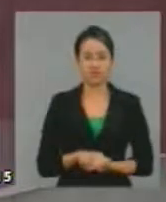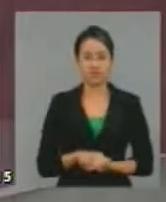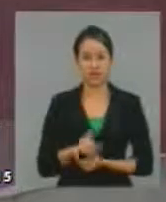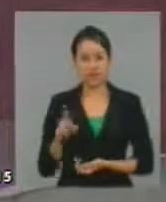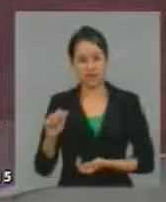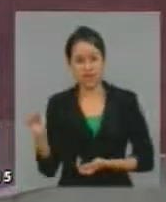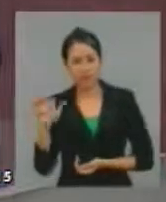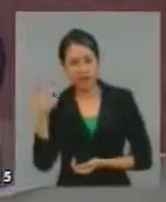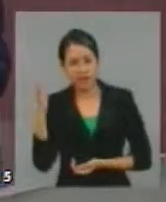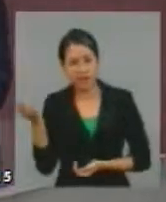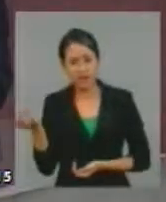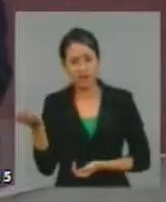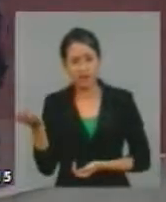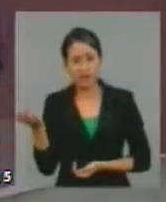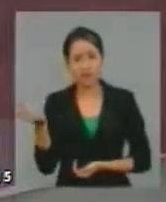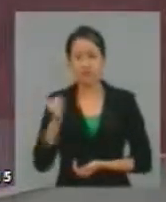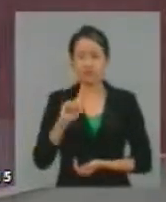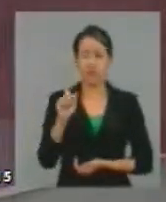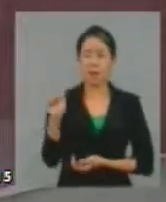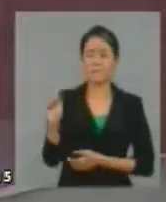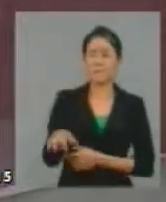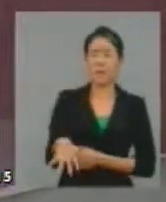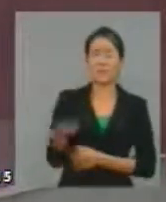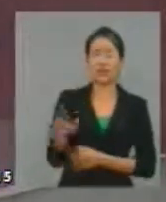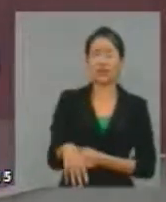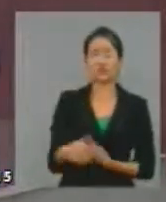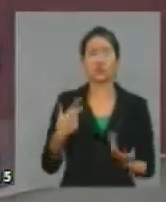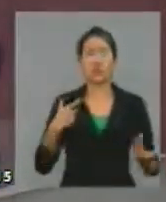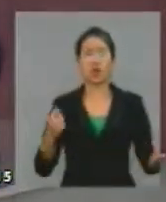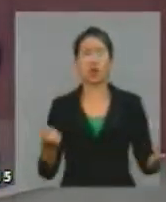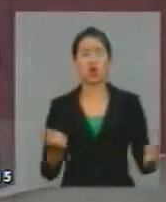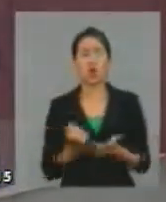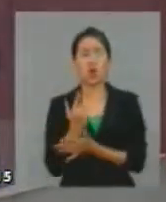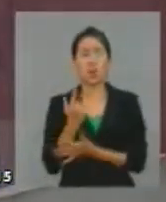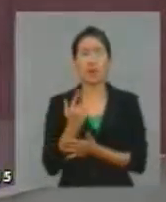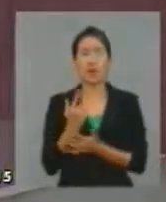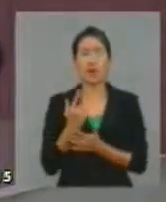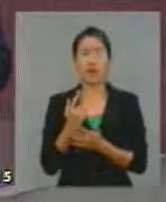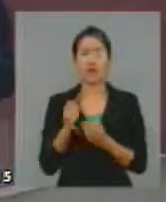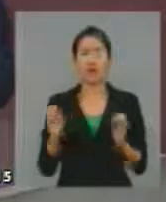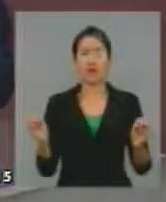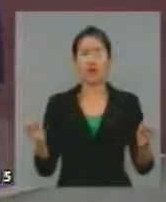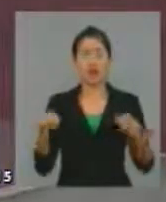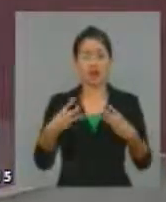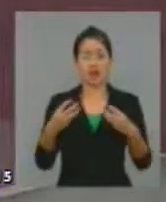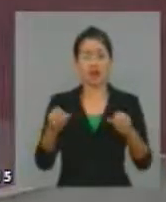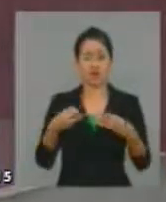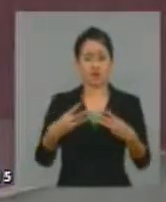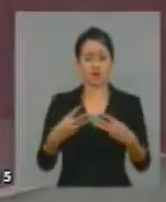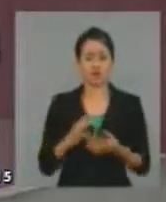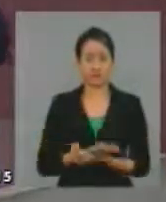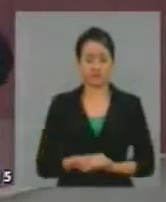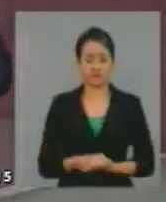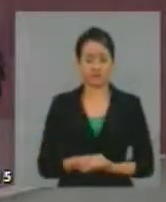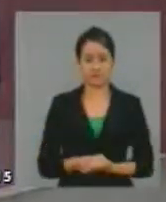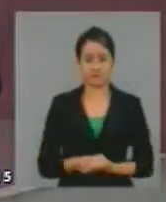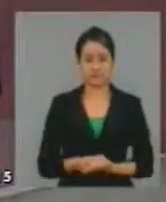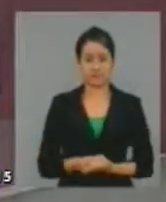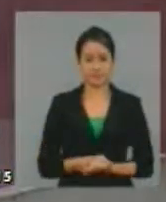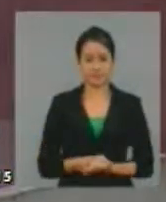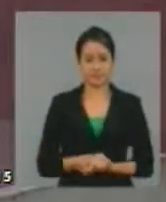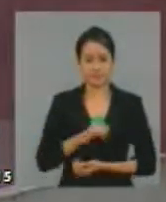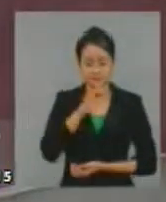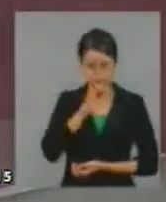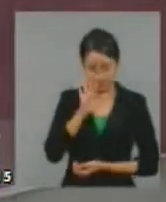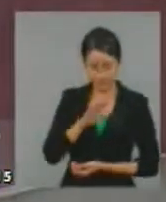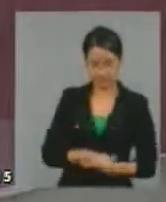mais barato do que uma Hilux. É mais barato do que uma Hilux, comparativamente. É muito mais barato. Vou dar um exemplo concreto. Fui para São Miguel